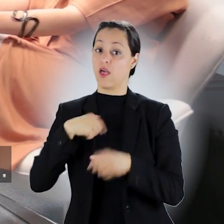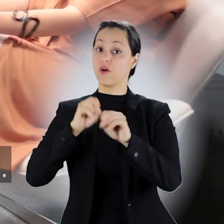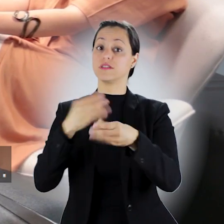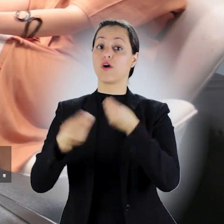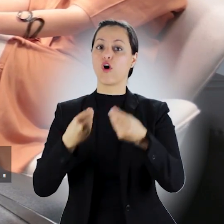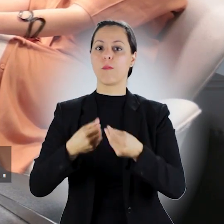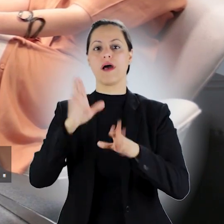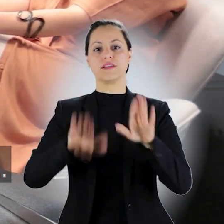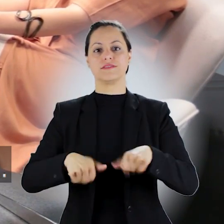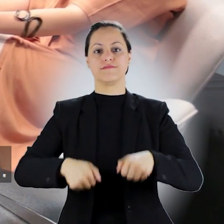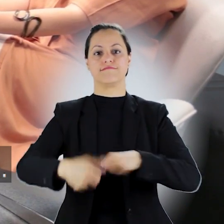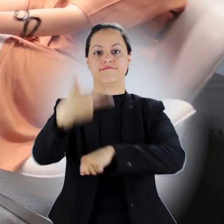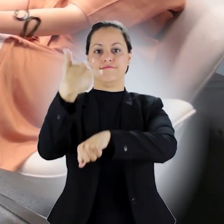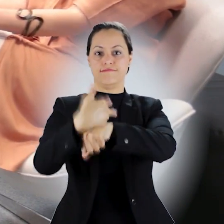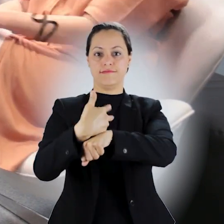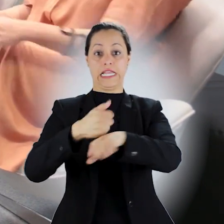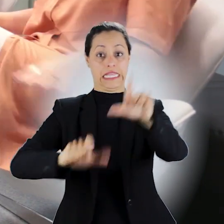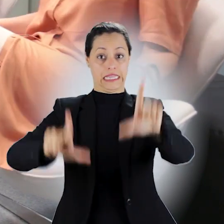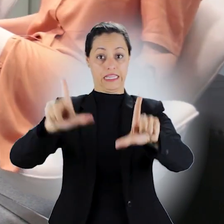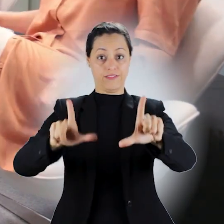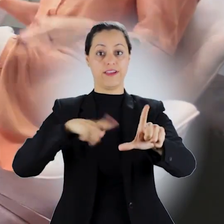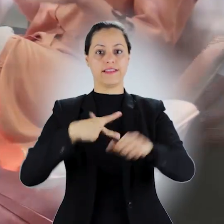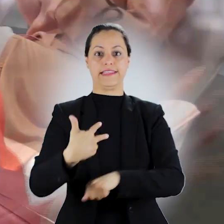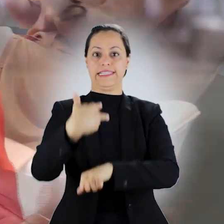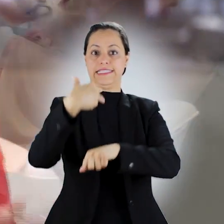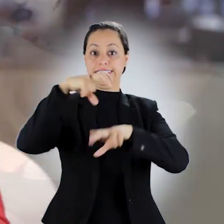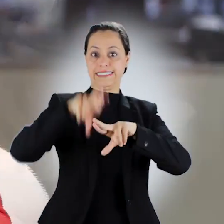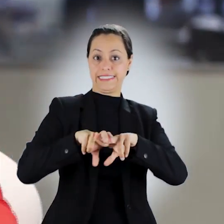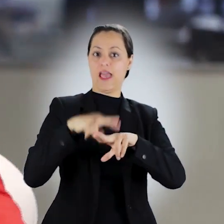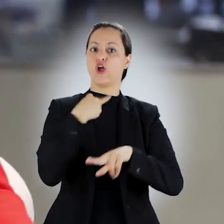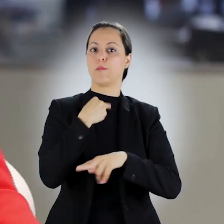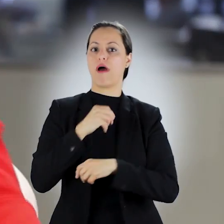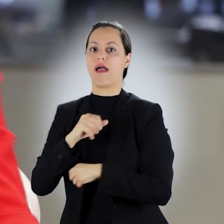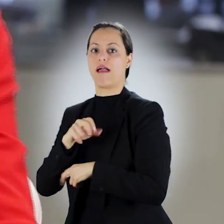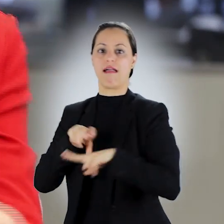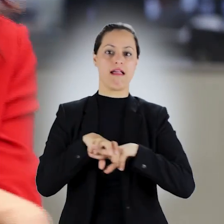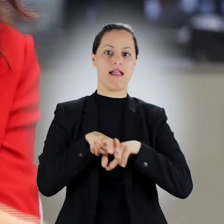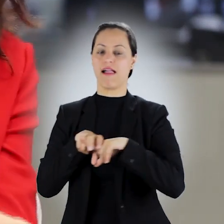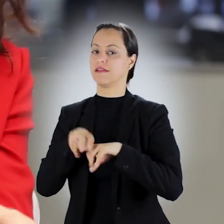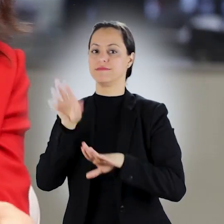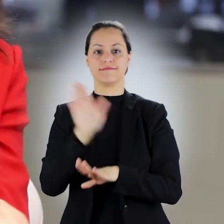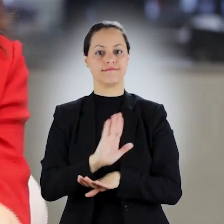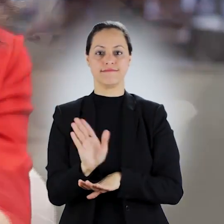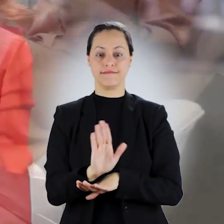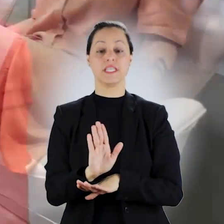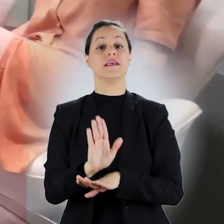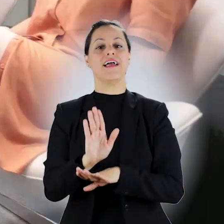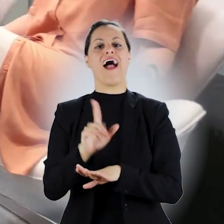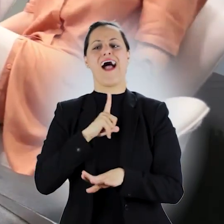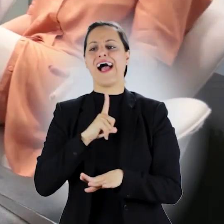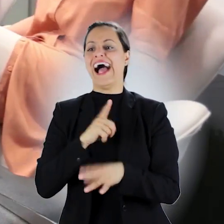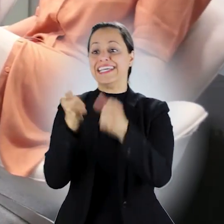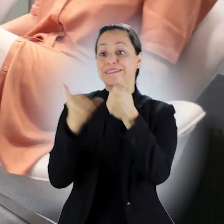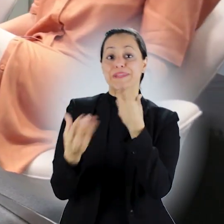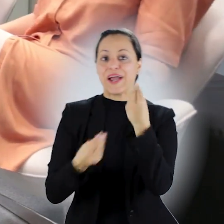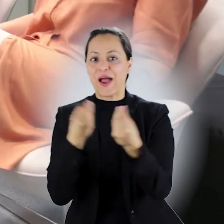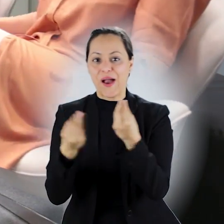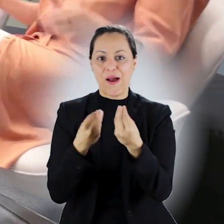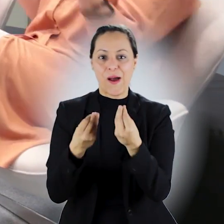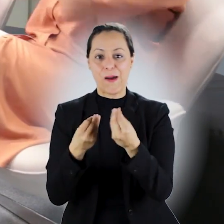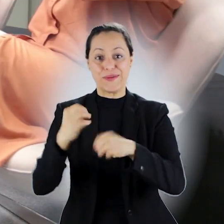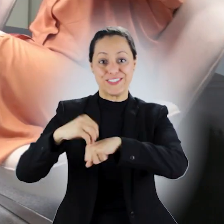tá sentado, não fica mexendo a cadeira. Quer dar uma dica pra gente? Né? Pra mim, pra Sofia, pra gente melhorar? Olha, eu já mexo muito a cadeira. Sem a gente mexe